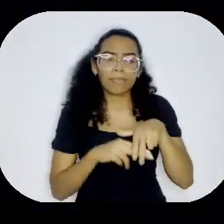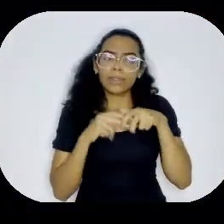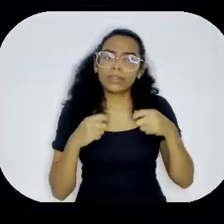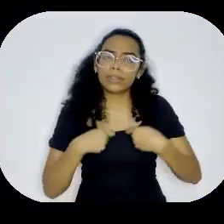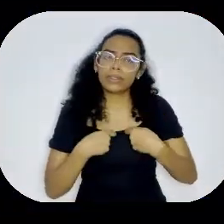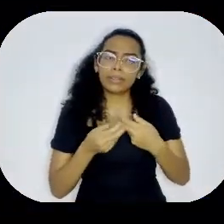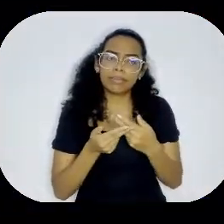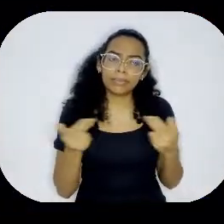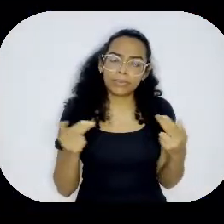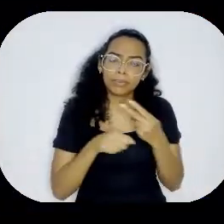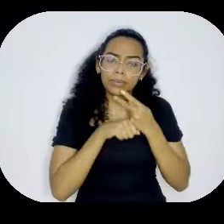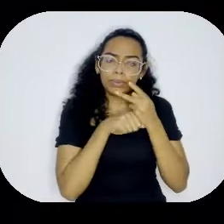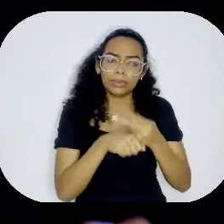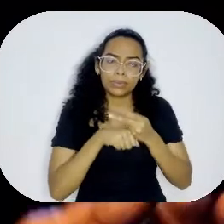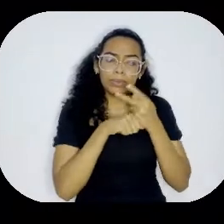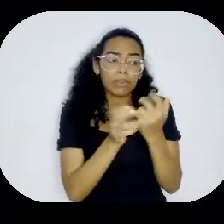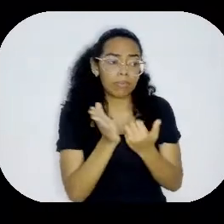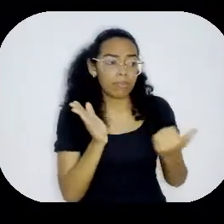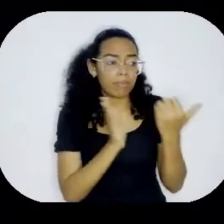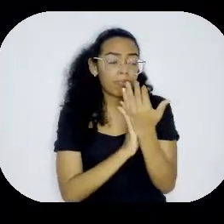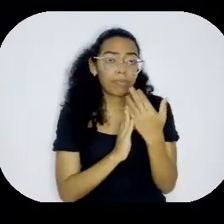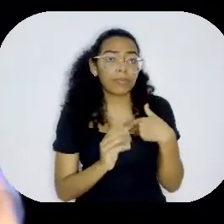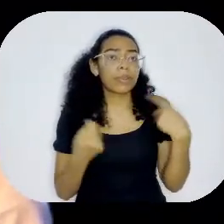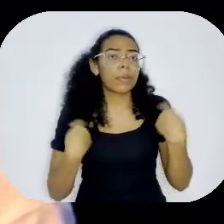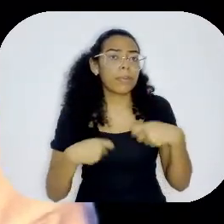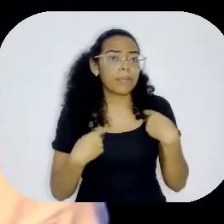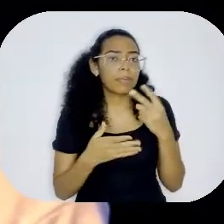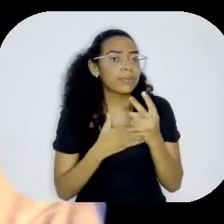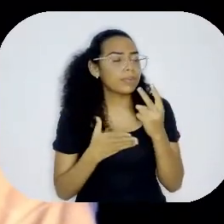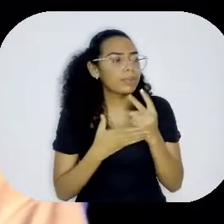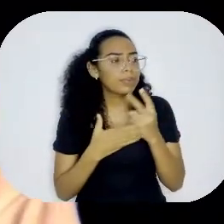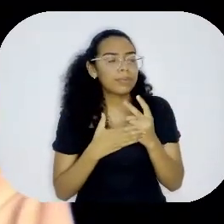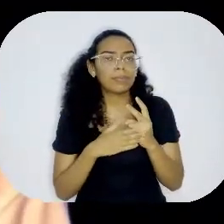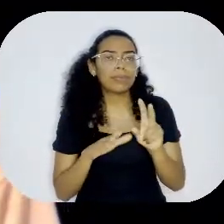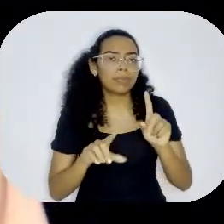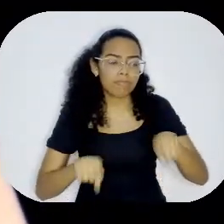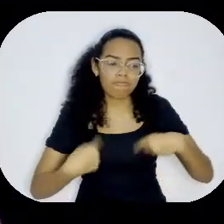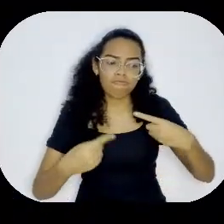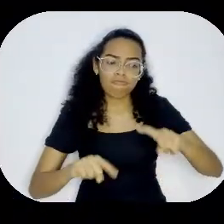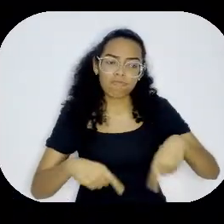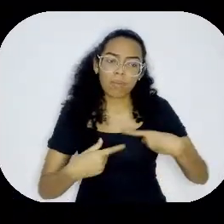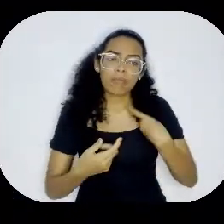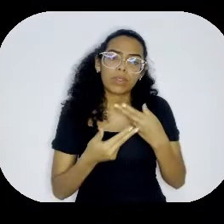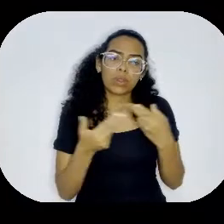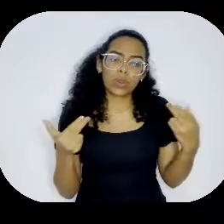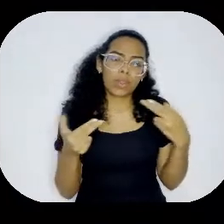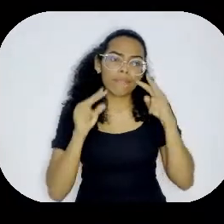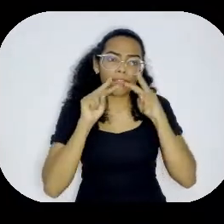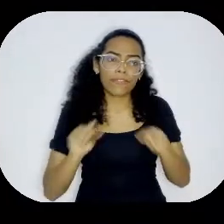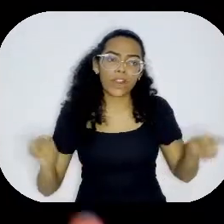um passarinho dentro de mim. Comove-me ser efeito de uma causa maior. Eu preciso